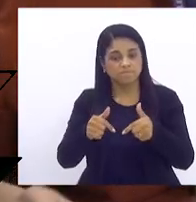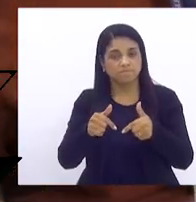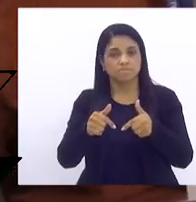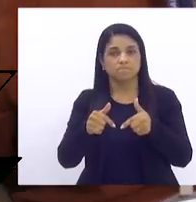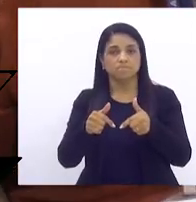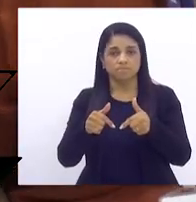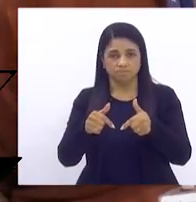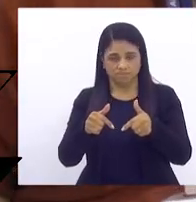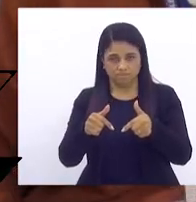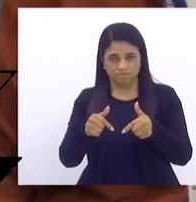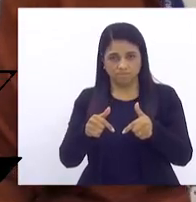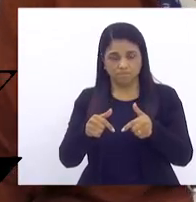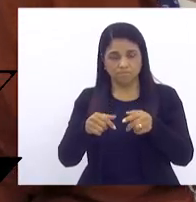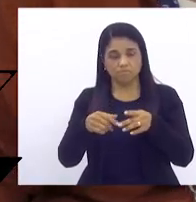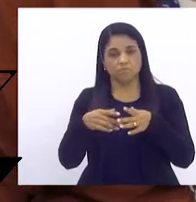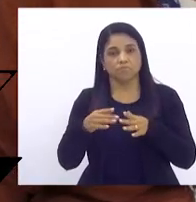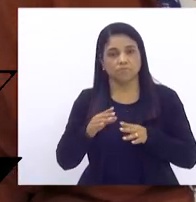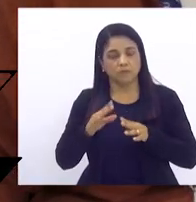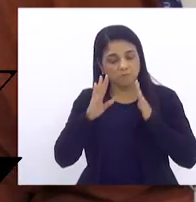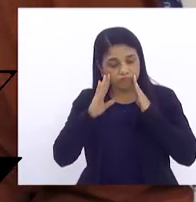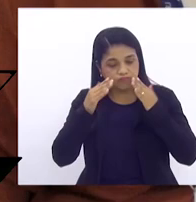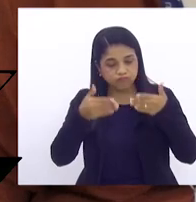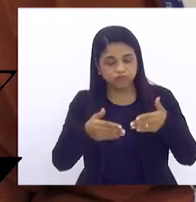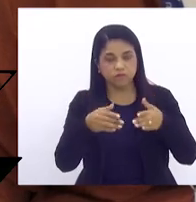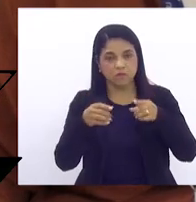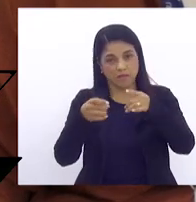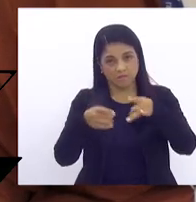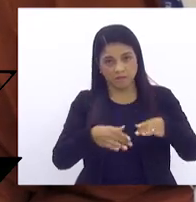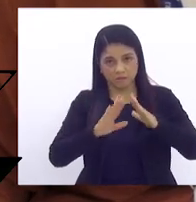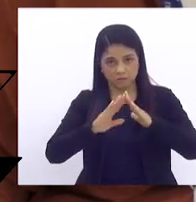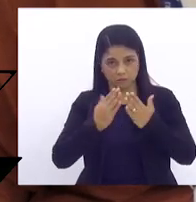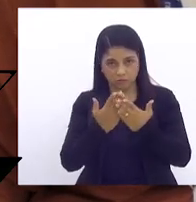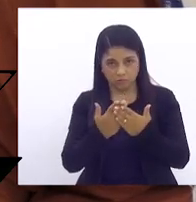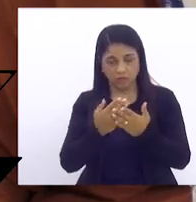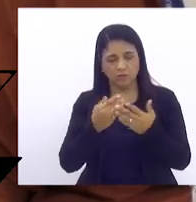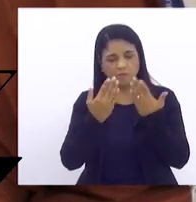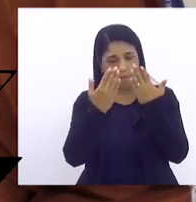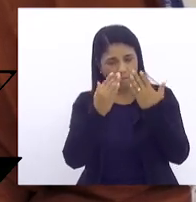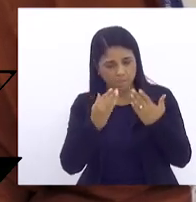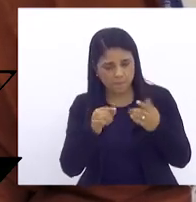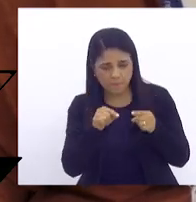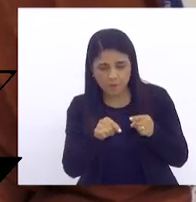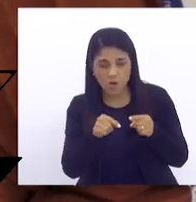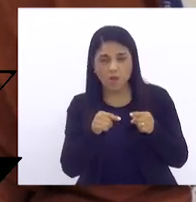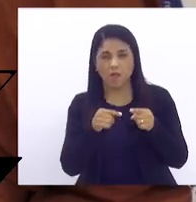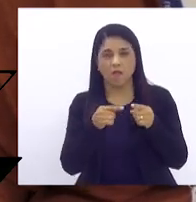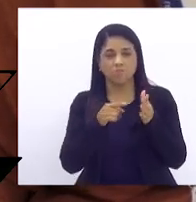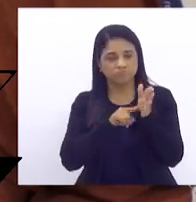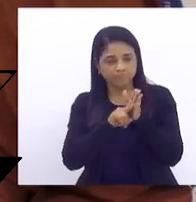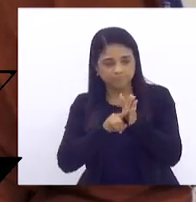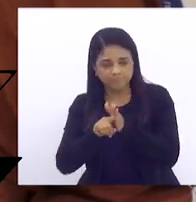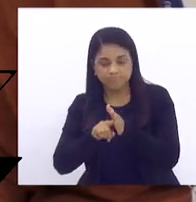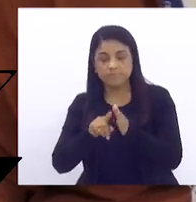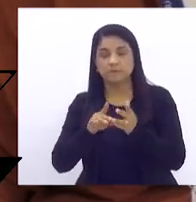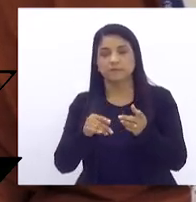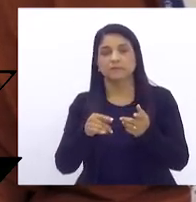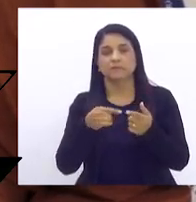deputado tiver acordo, quiser dar uma olhada junto com a relatora e ver se de fato cabe, né, essa